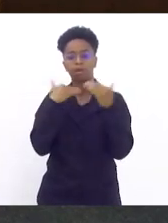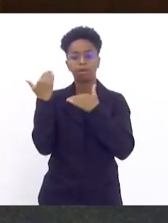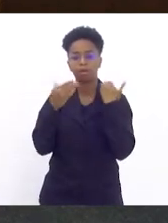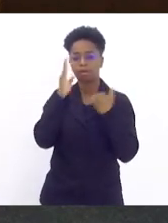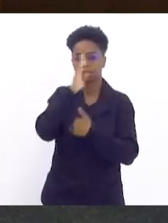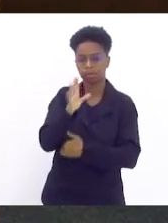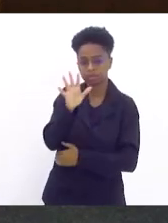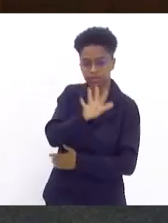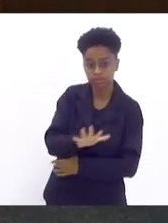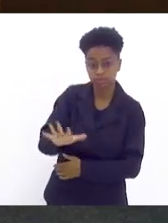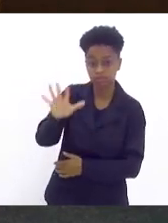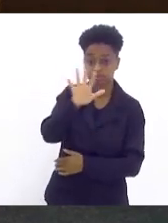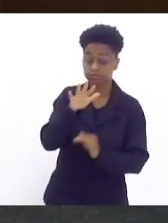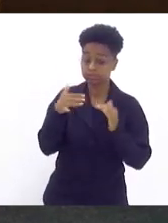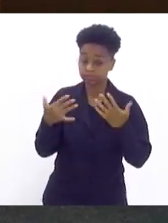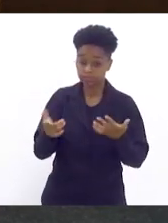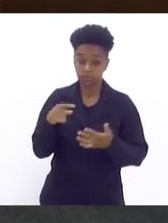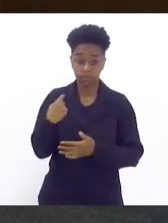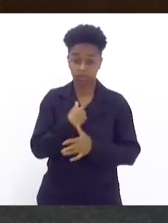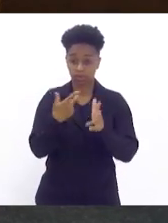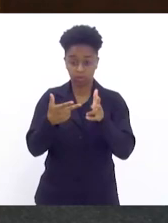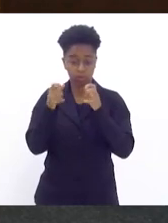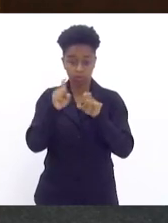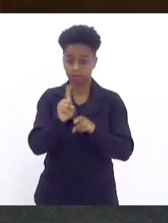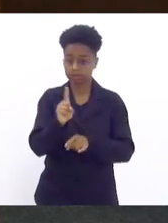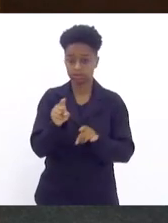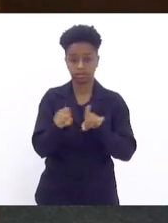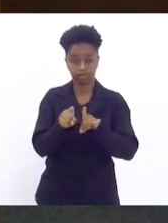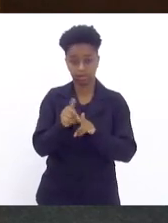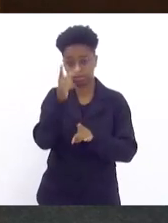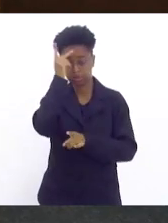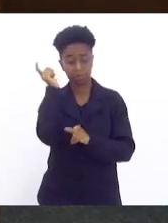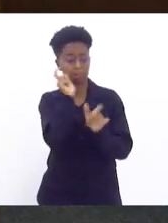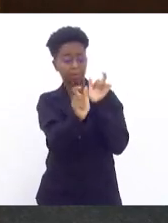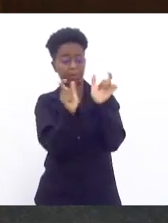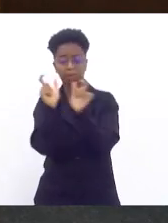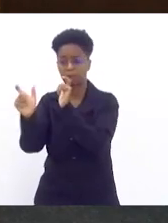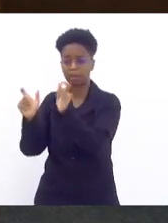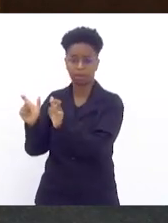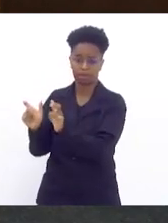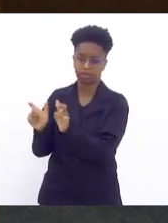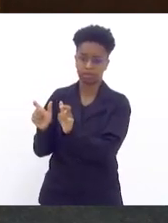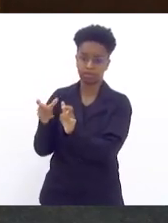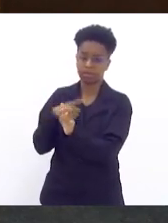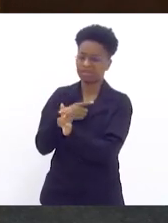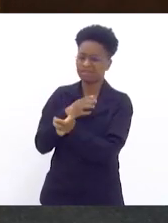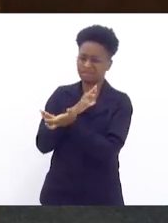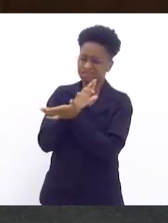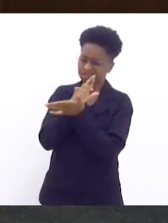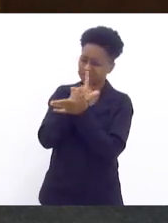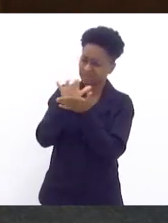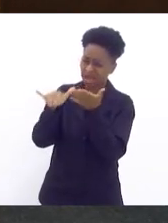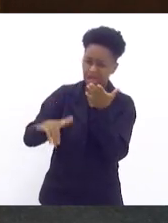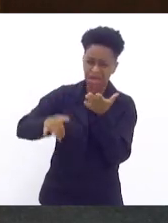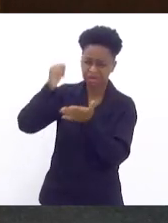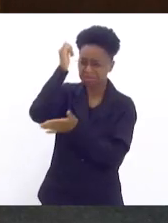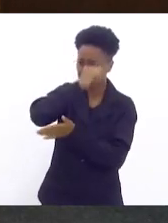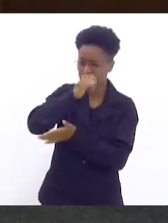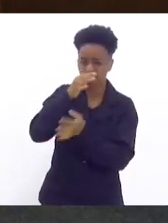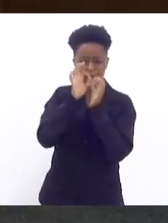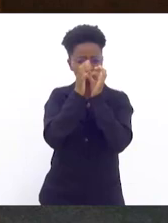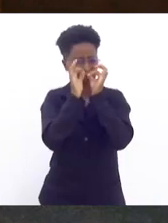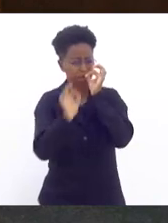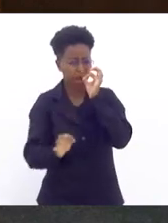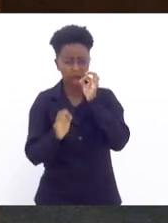e a gente não viu as pessoas sendo críticas uma quantidade enorme de bobagens de